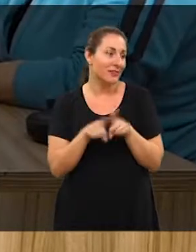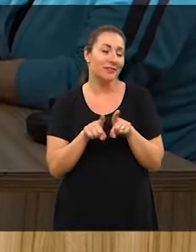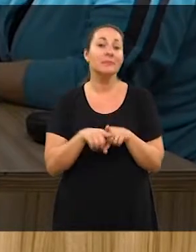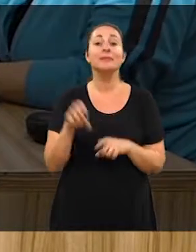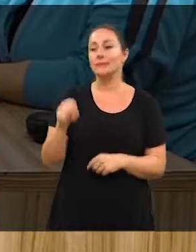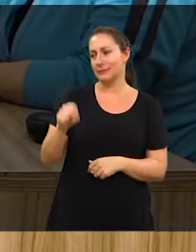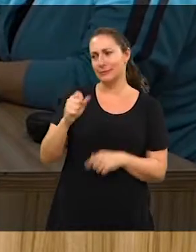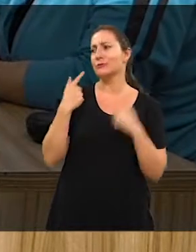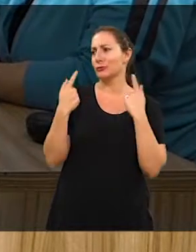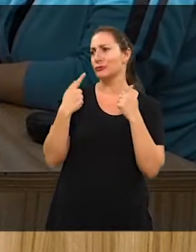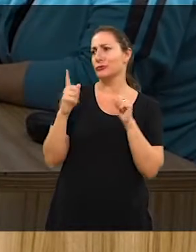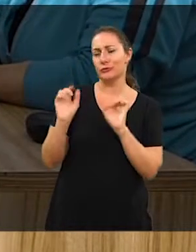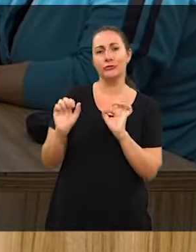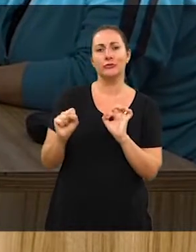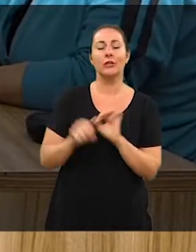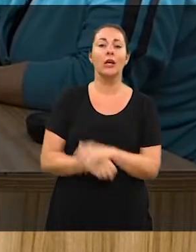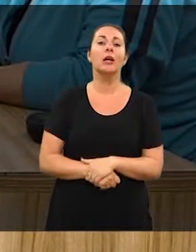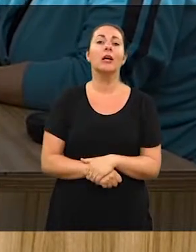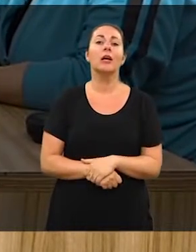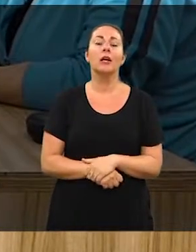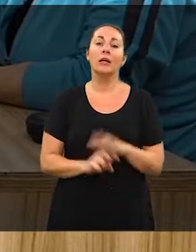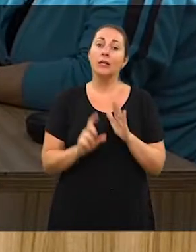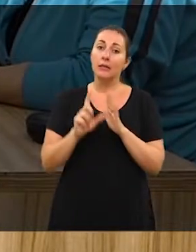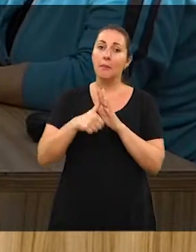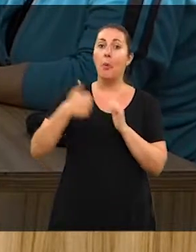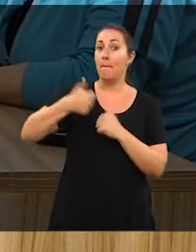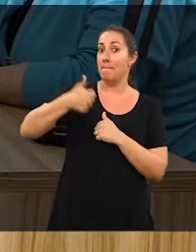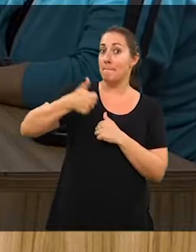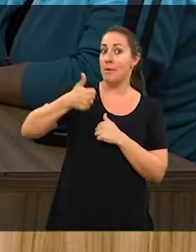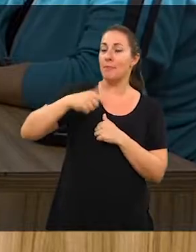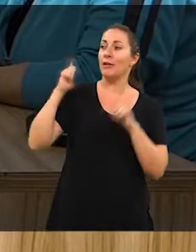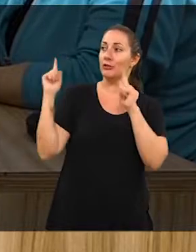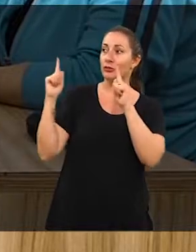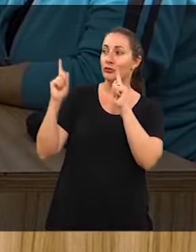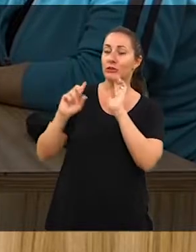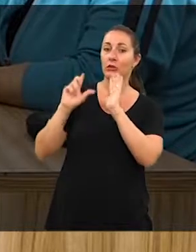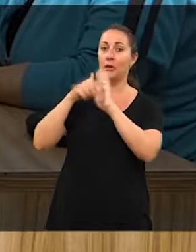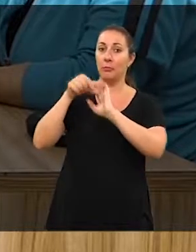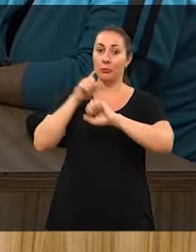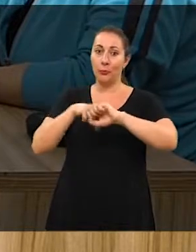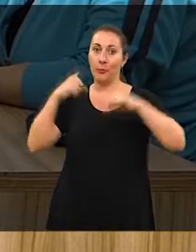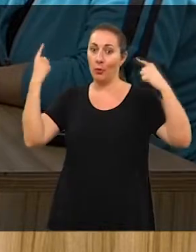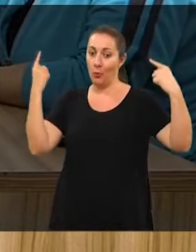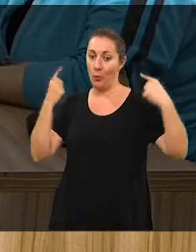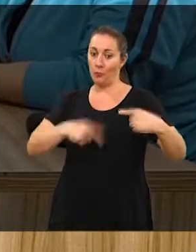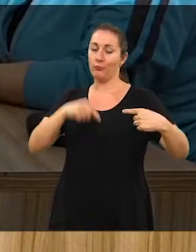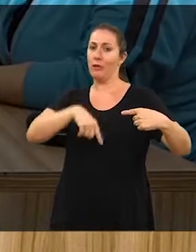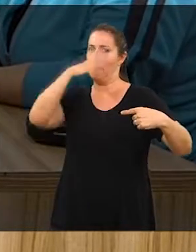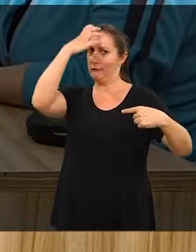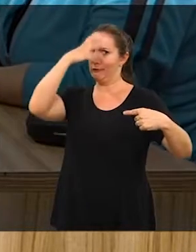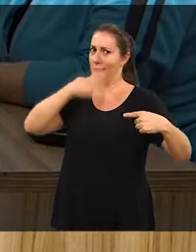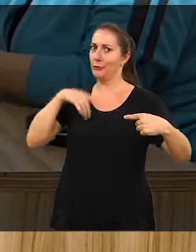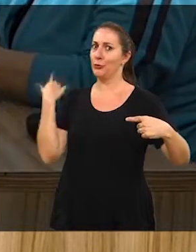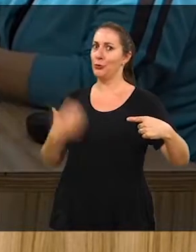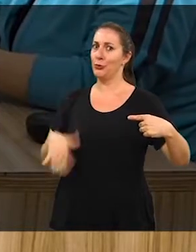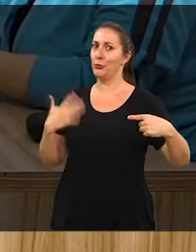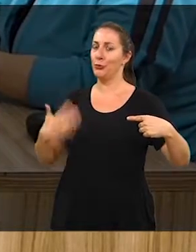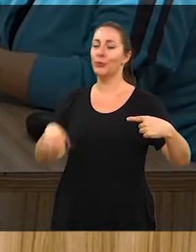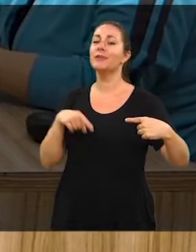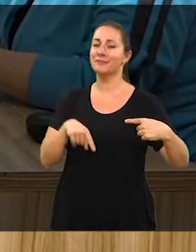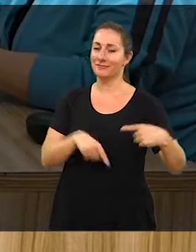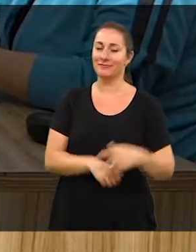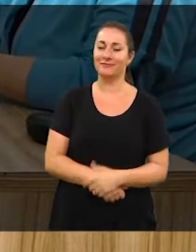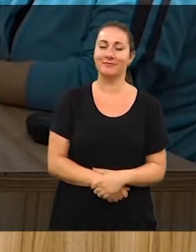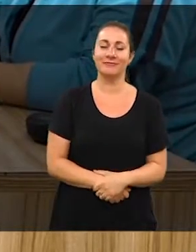disso. Isso, de com certeza. Exatamente. Com certeza. A gente sabe que, no primeiro momento, eles vão com diversão, mas é assim como a Clarice falou, na hora que pisar na quadra, eles